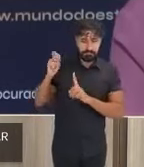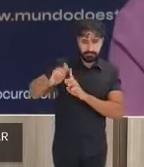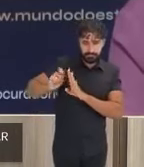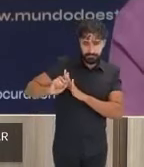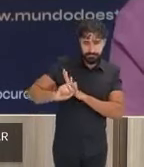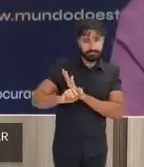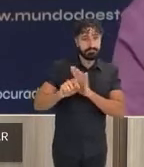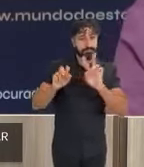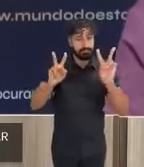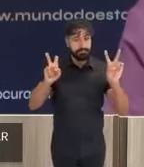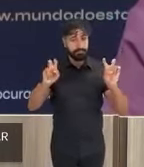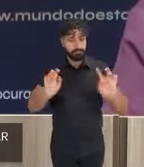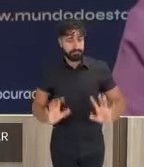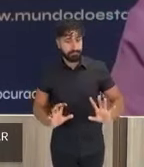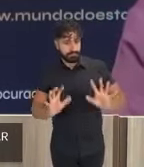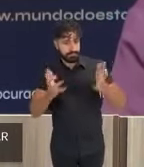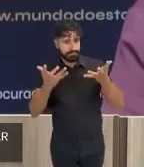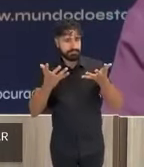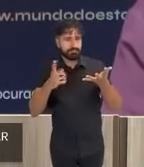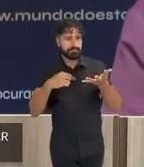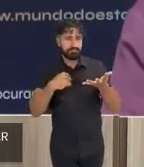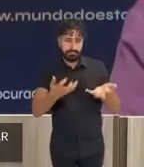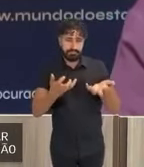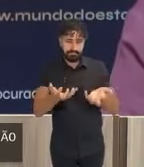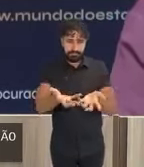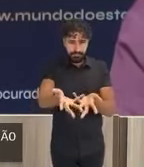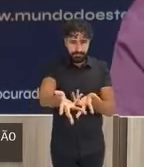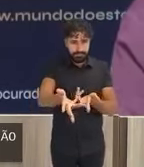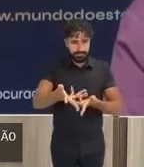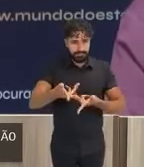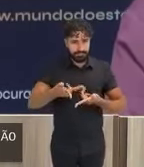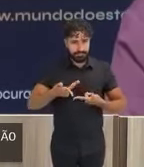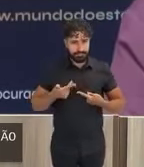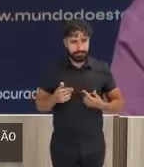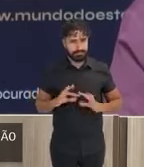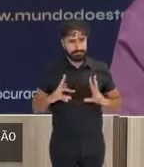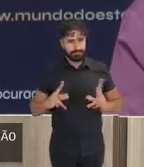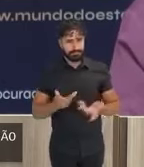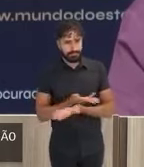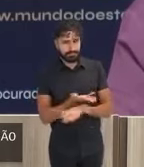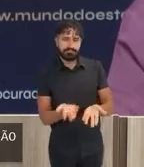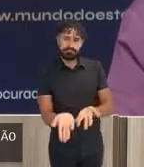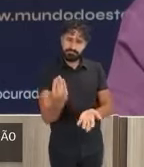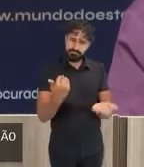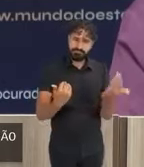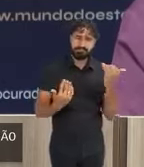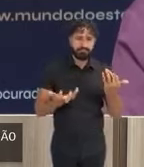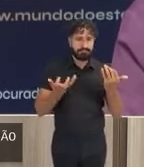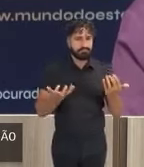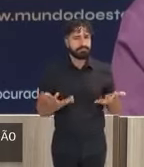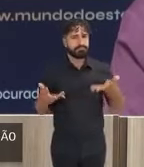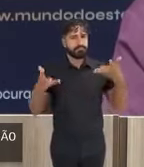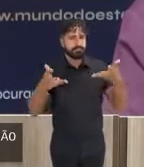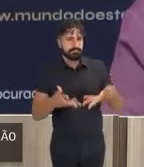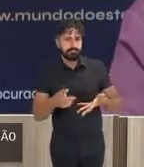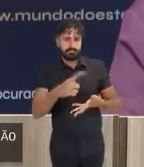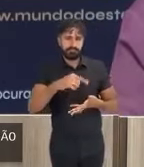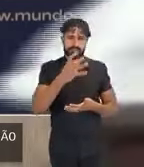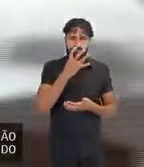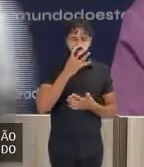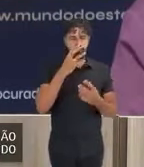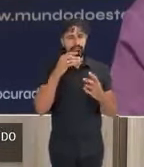evento. E fazer um convite, não é, a todos que queiram participar, os que estão de casa